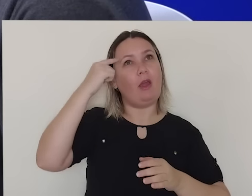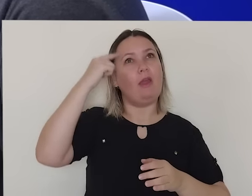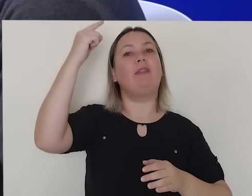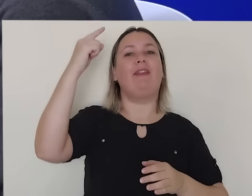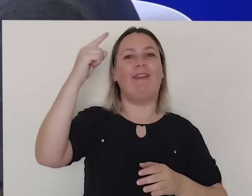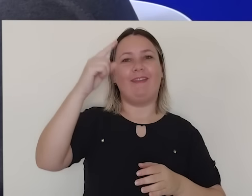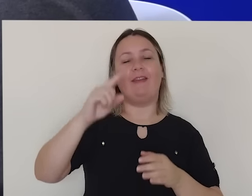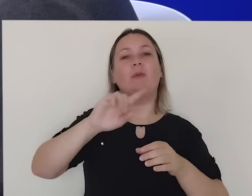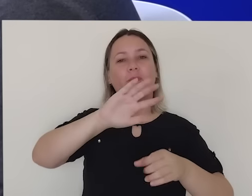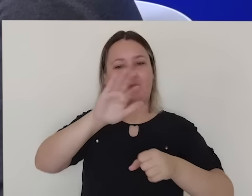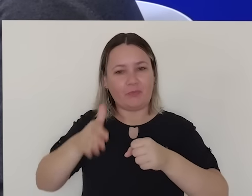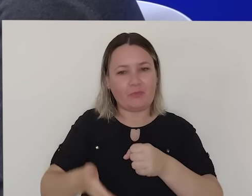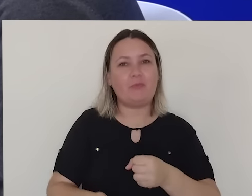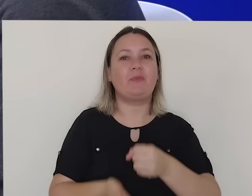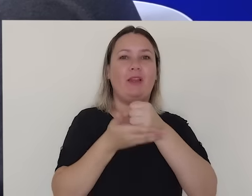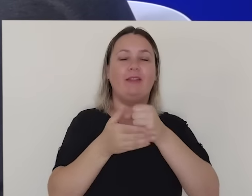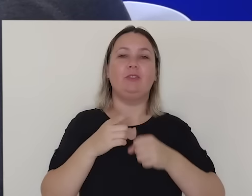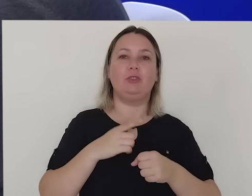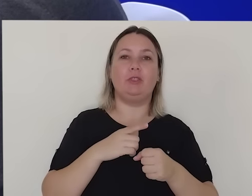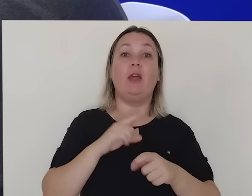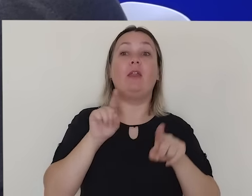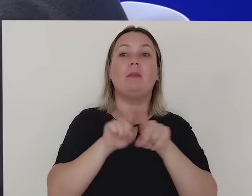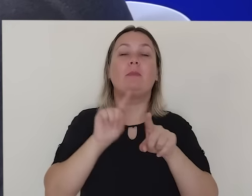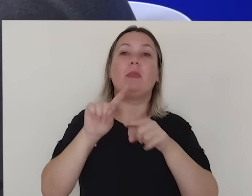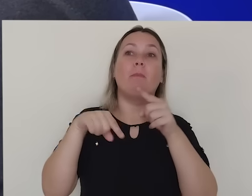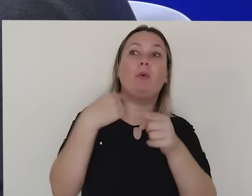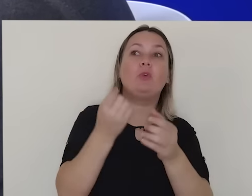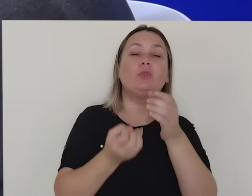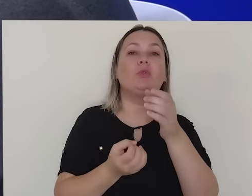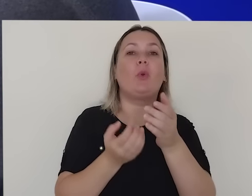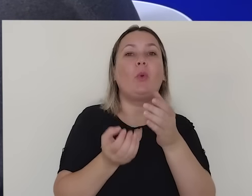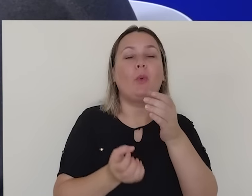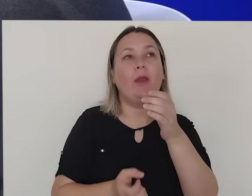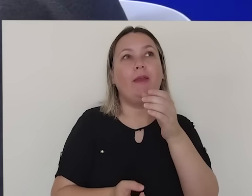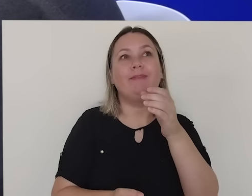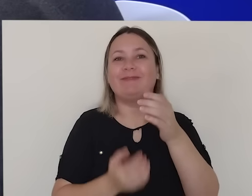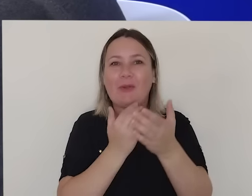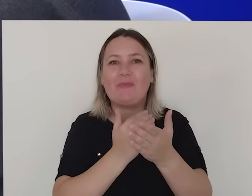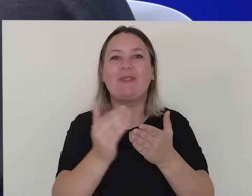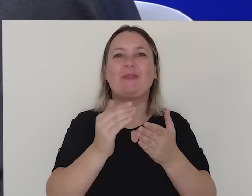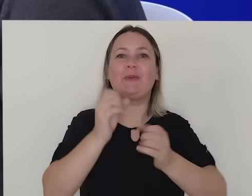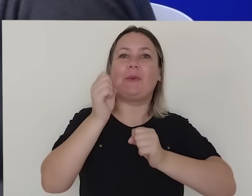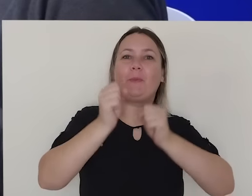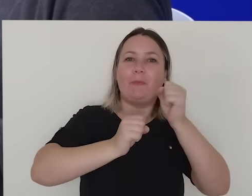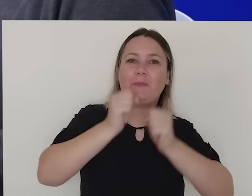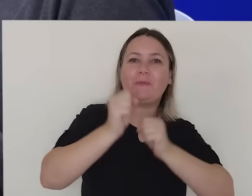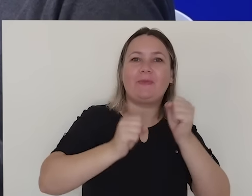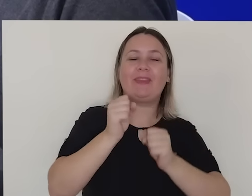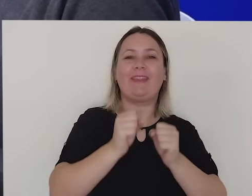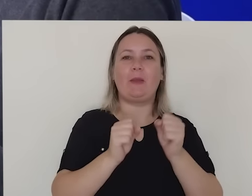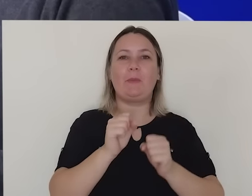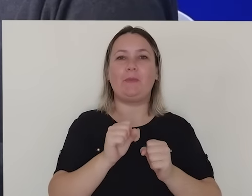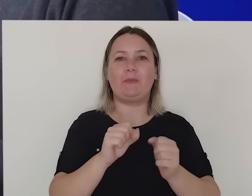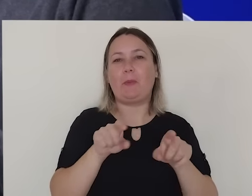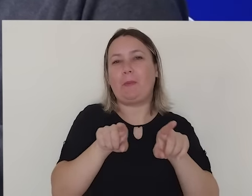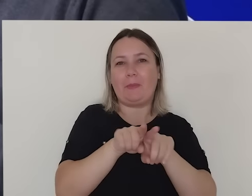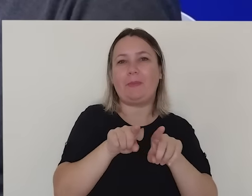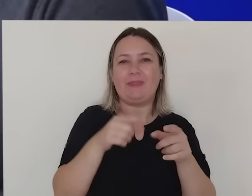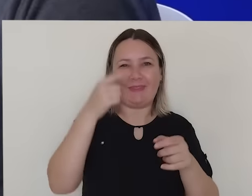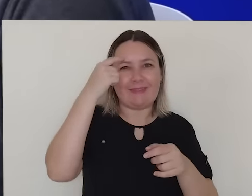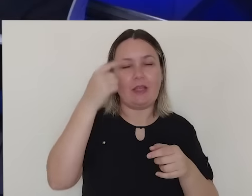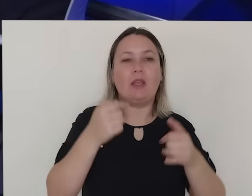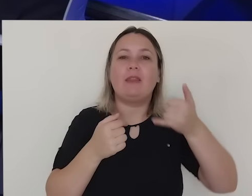95 como uma empresa que fabricava baterias diversas para telefones aqueles telefones americanos de mesa Preto né